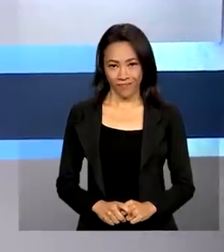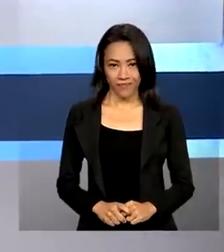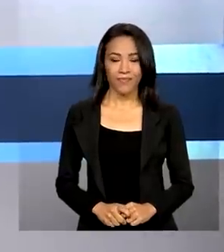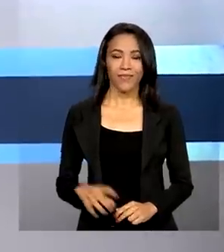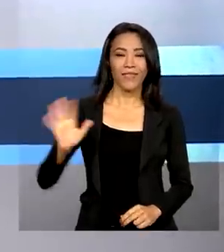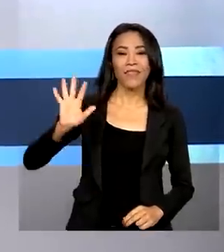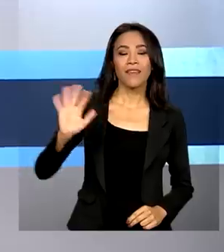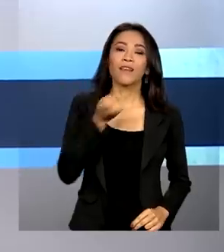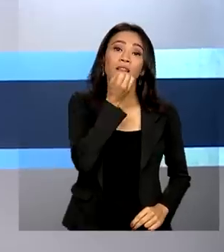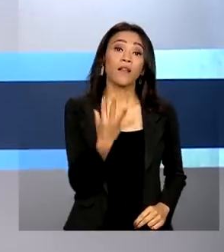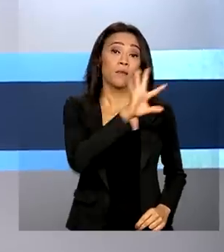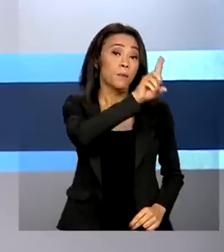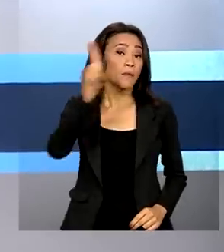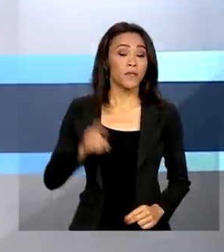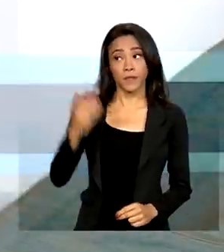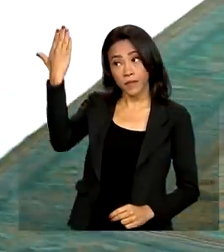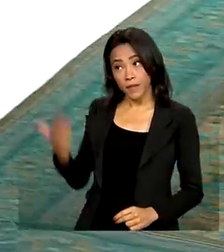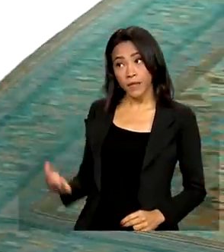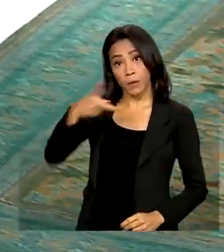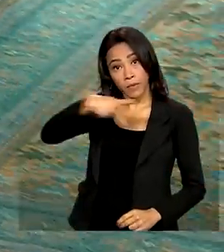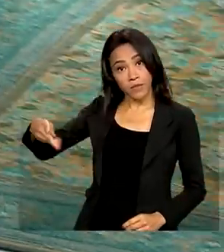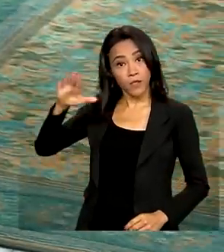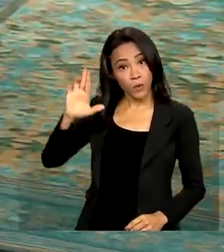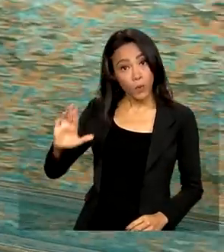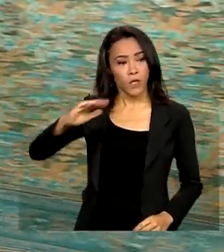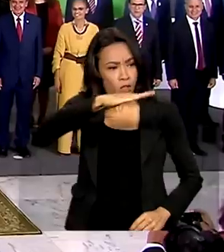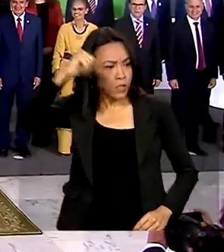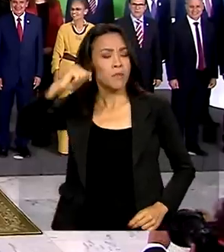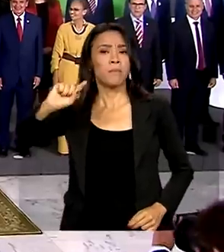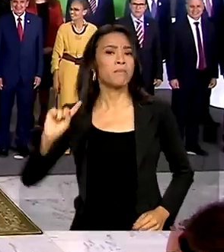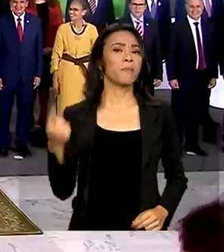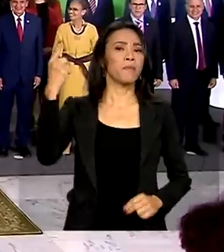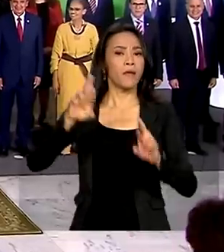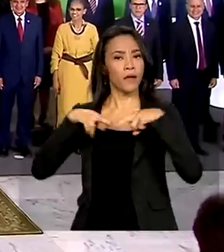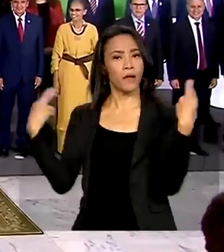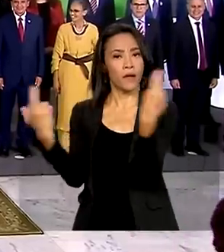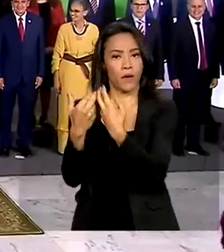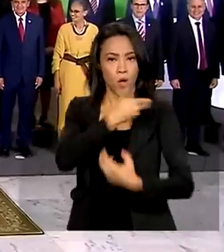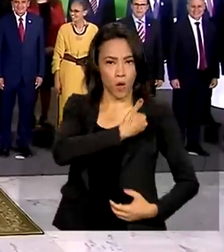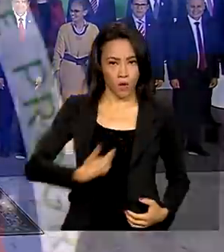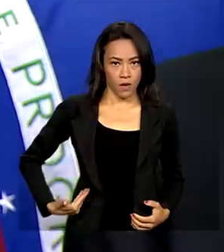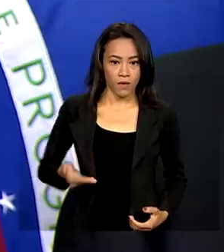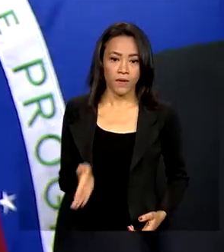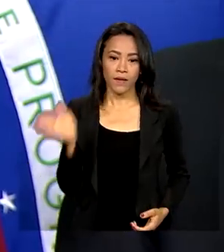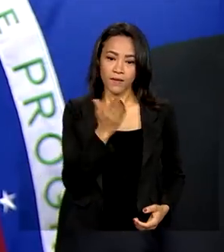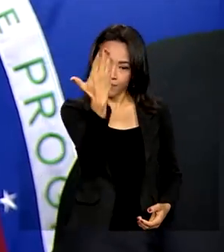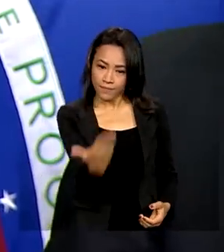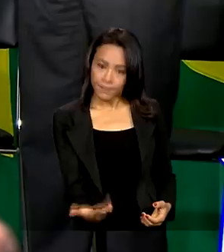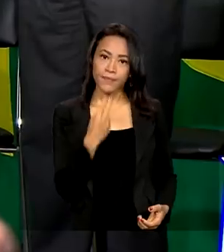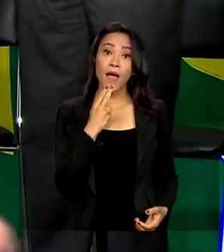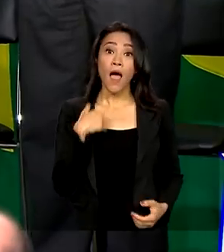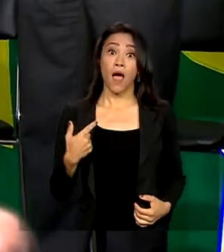Olá bom dia presidente Lula convoca primeira reunião ministerial do governo Simone